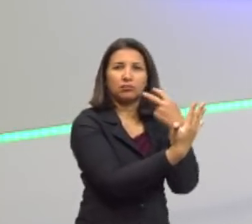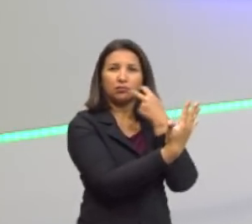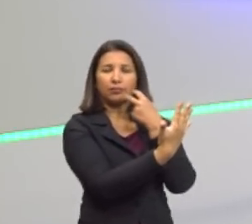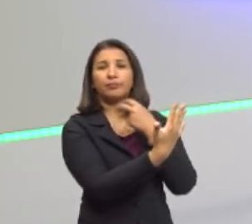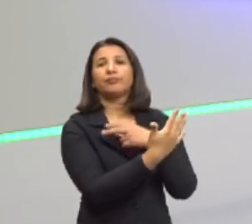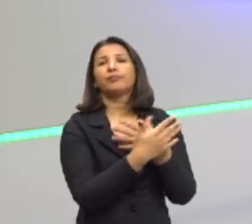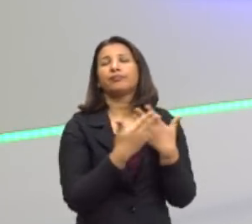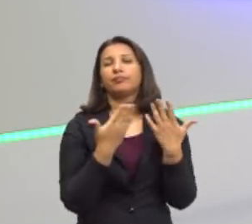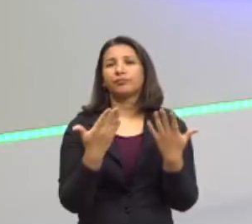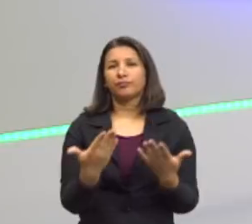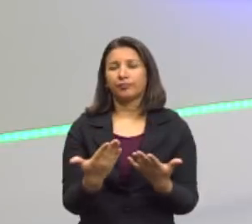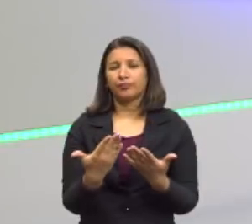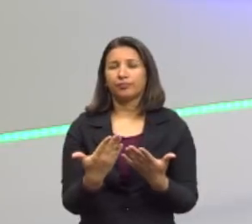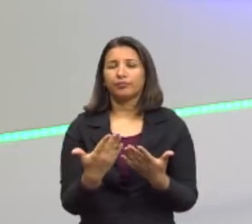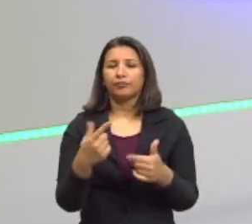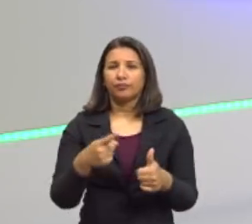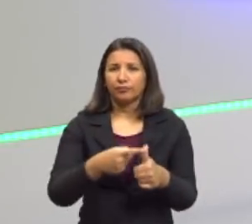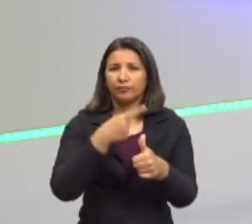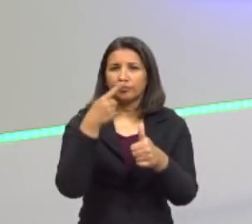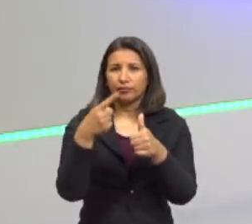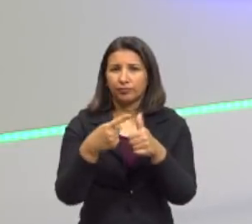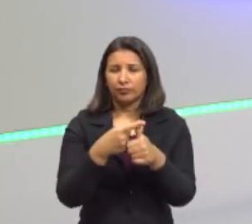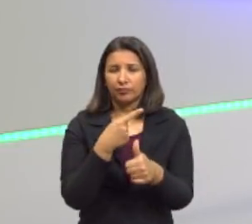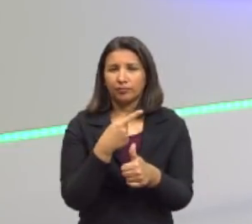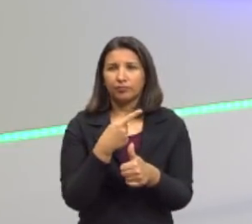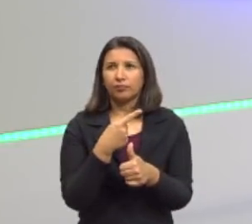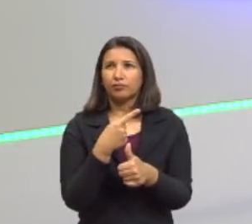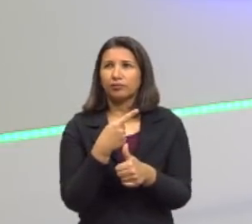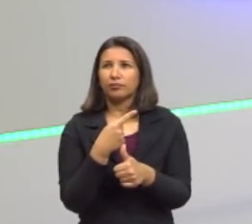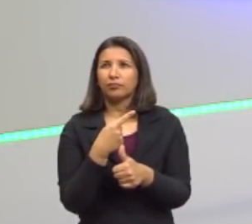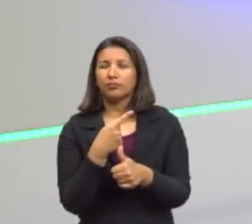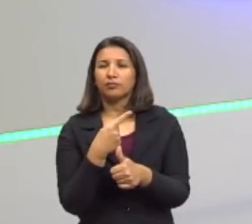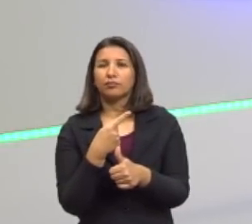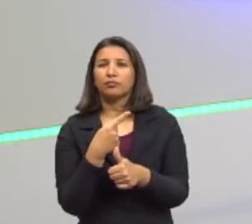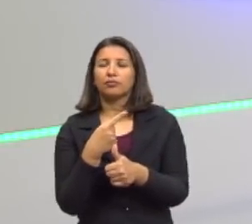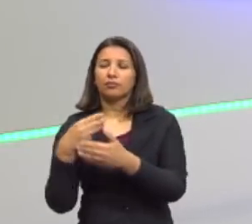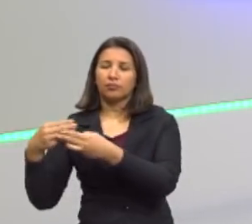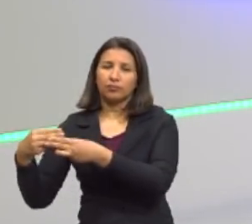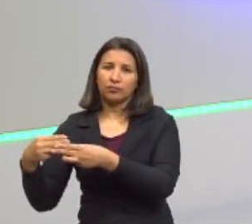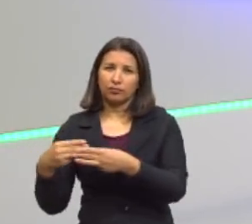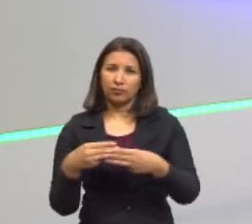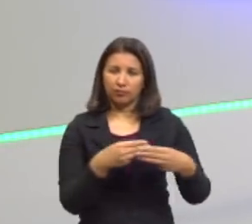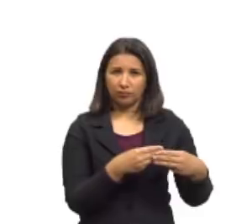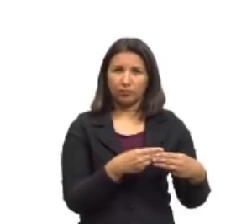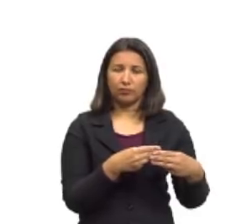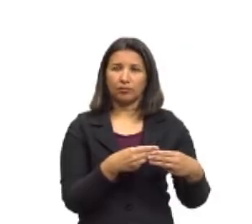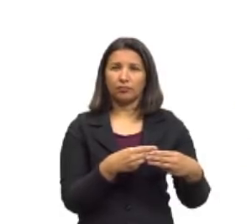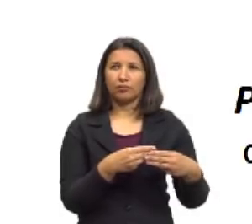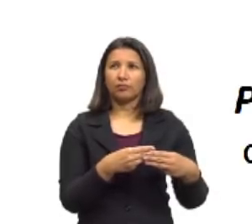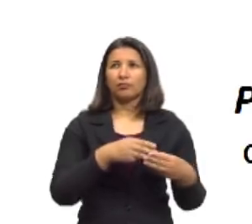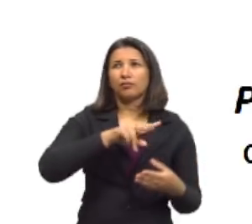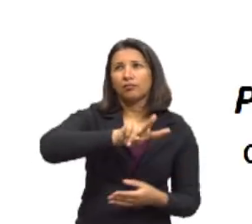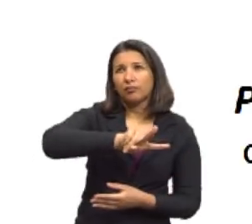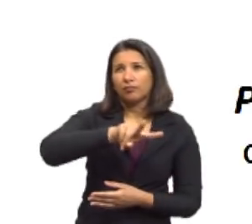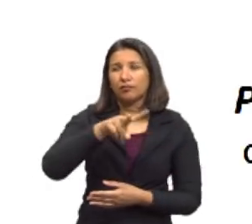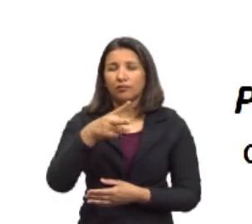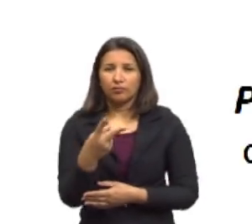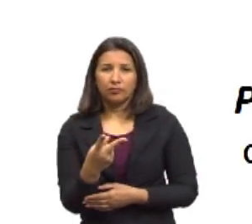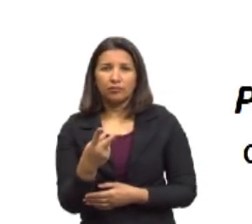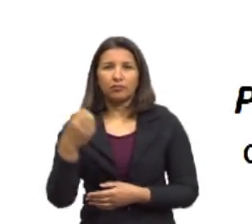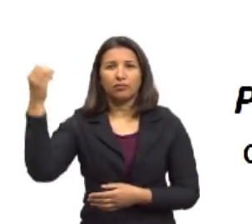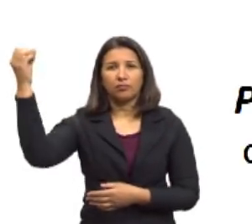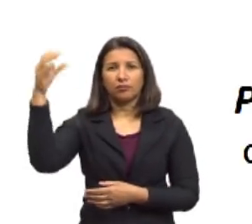vendo. Então, esse é o princípio da propagação, é o princípio da reversibilidade da